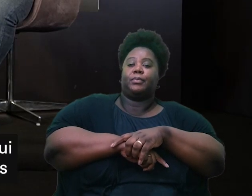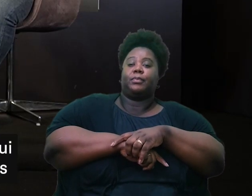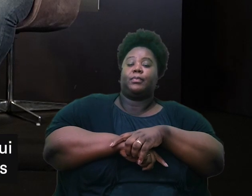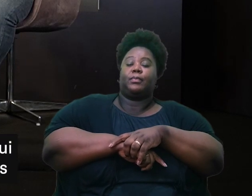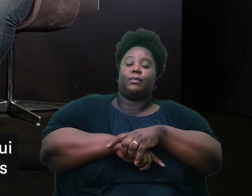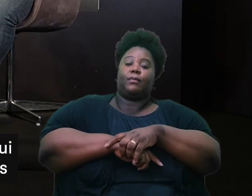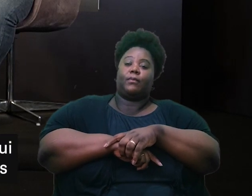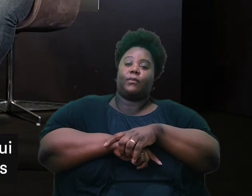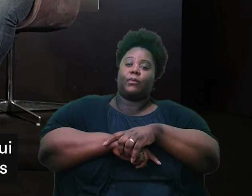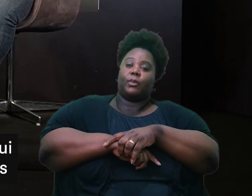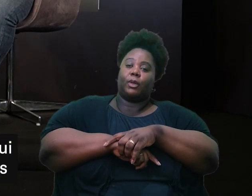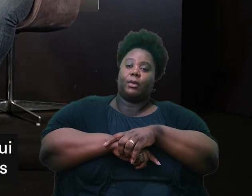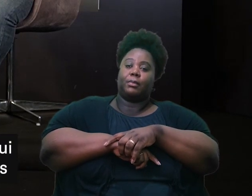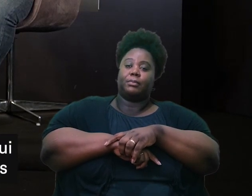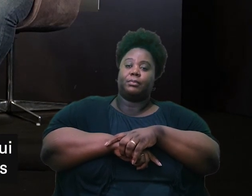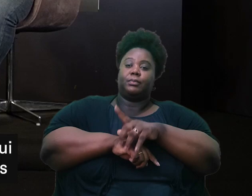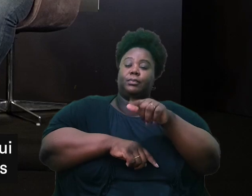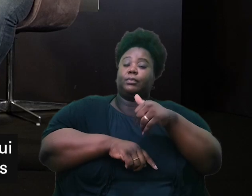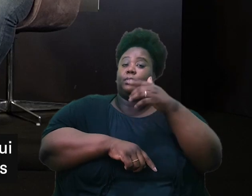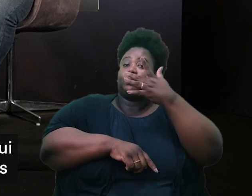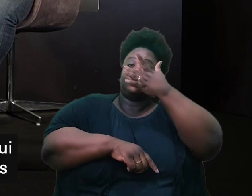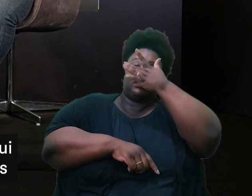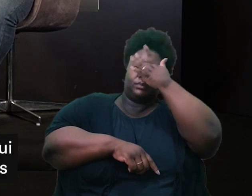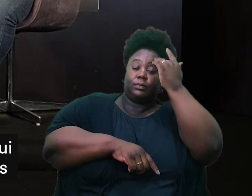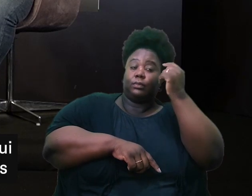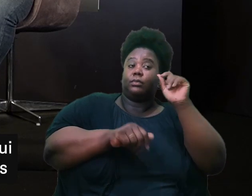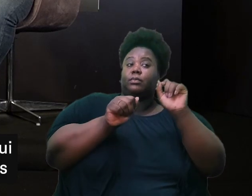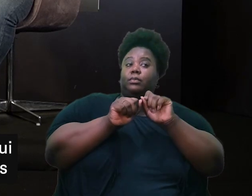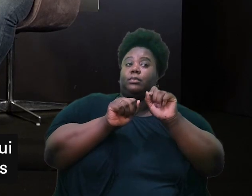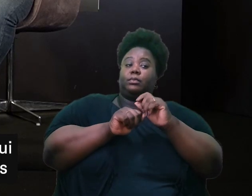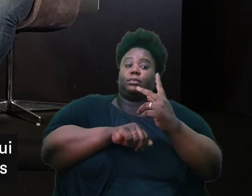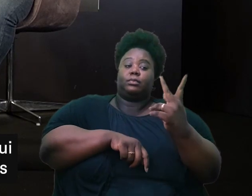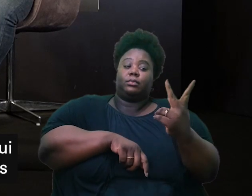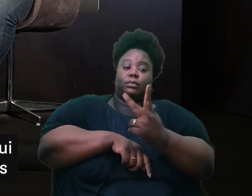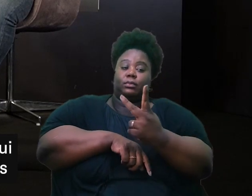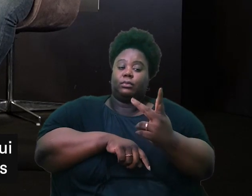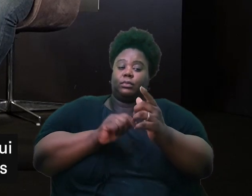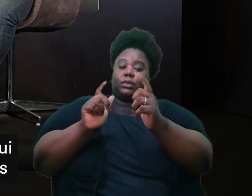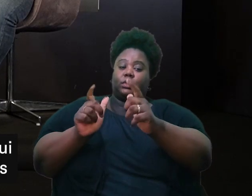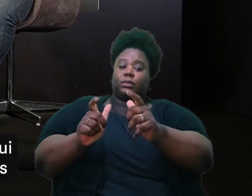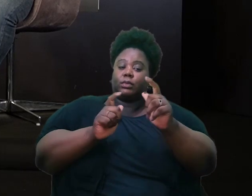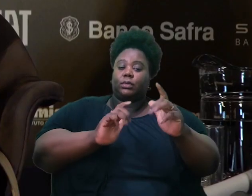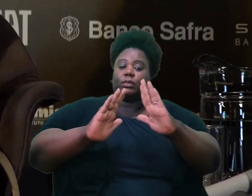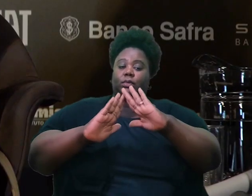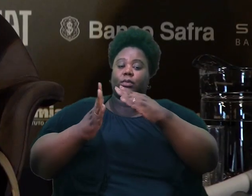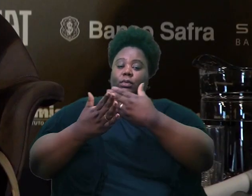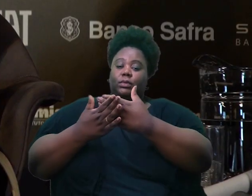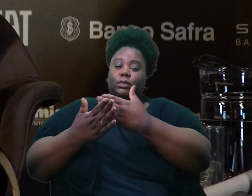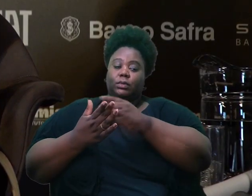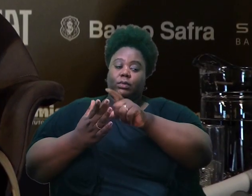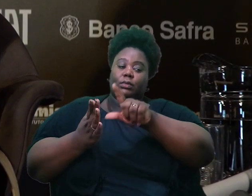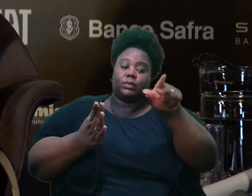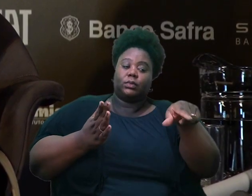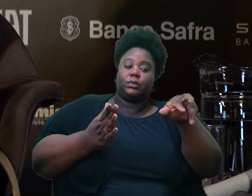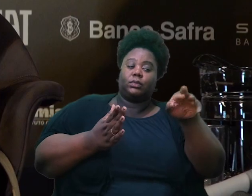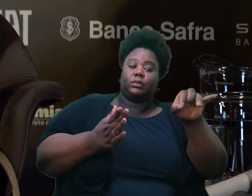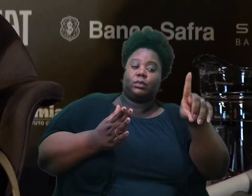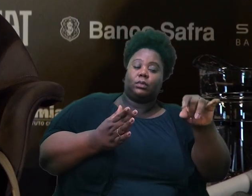uma pessoa que fui constituída por esses dois lugares de conhecimento,